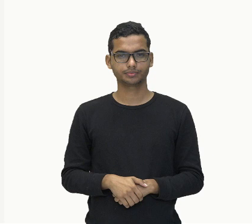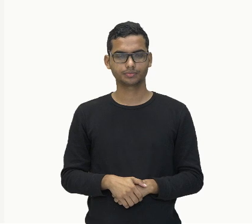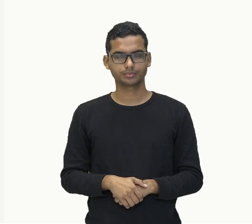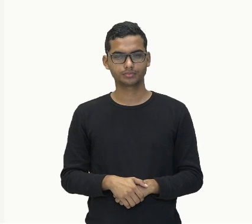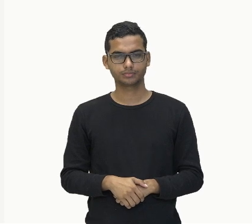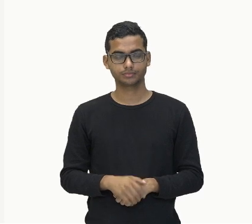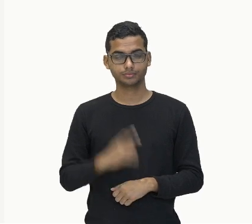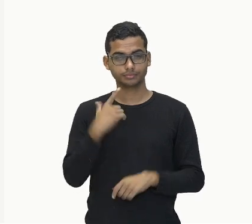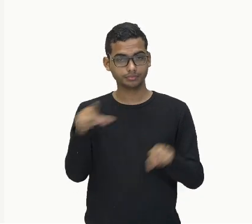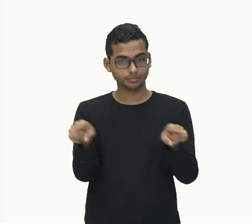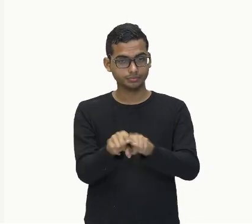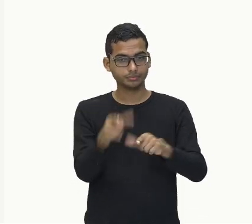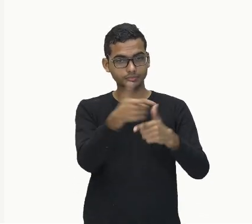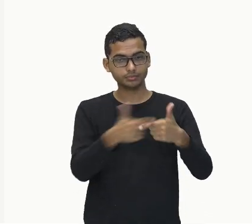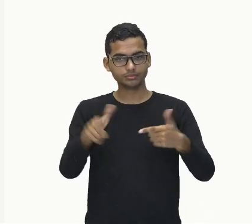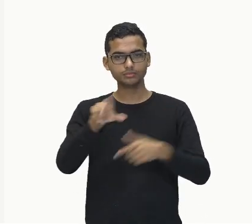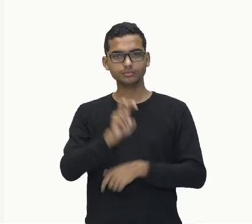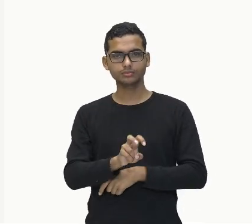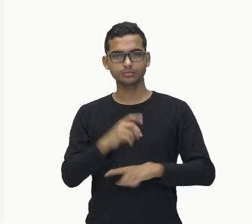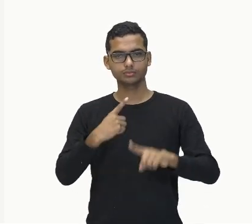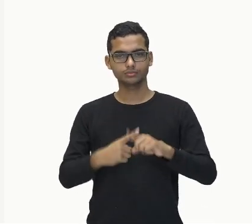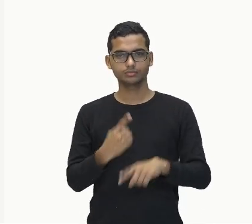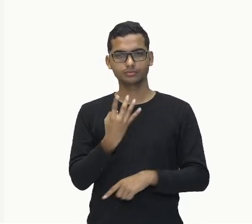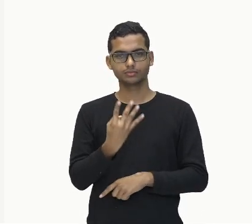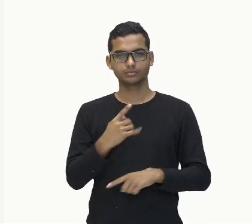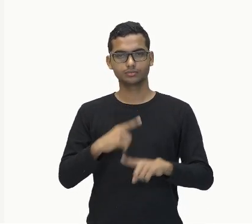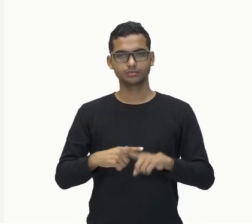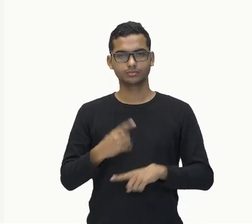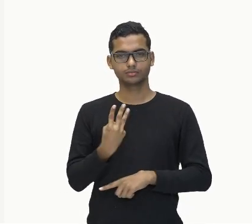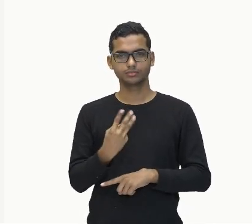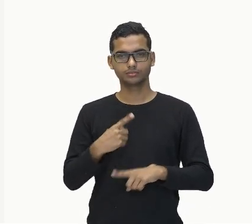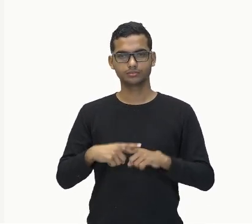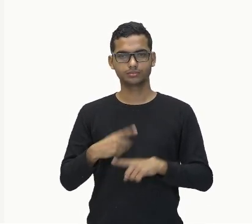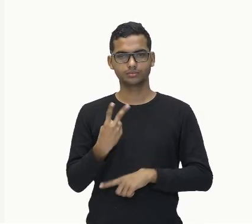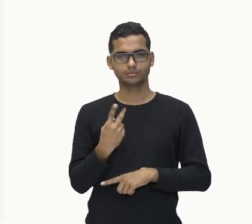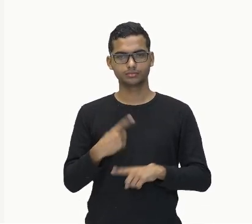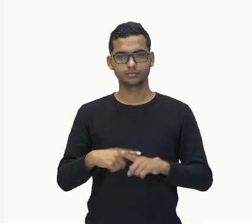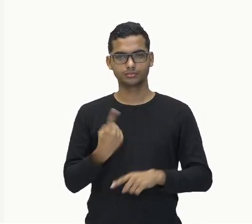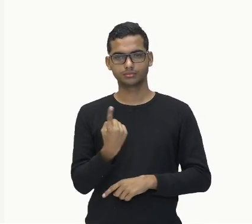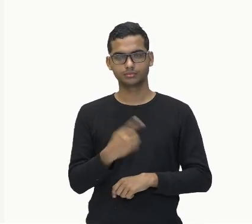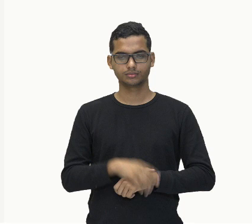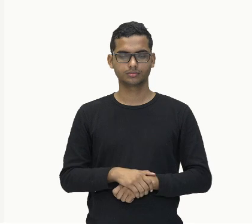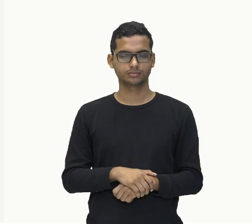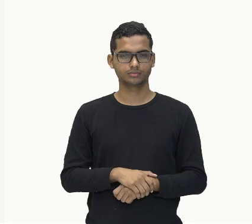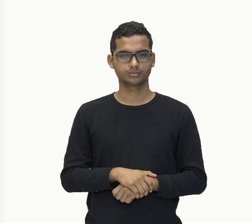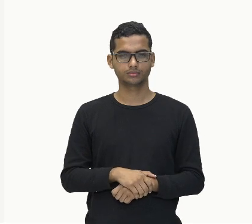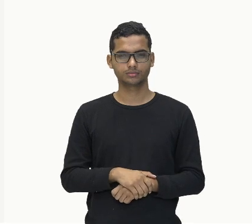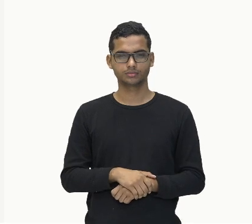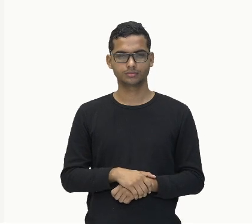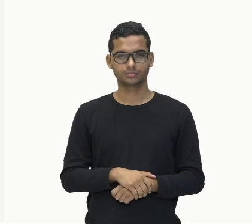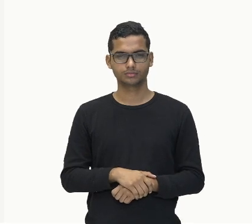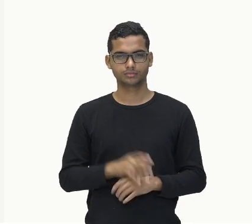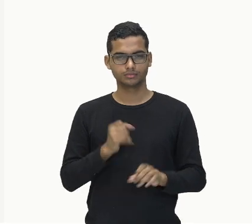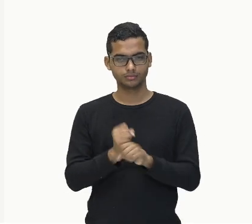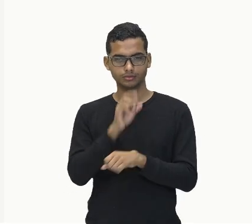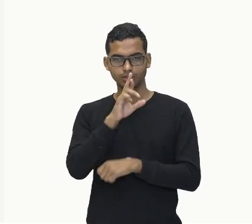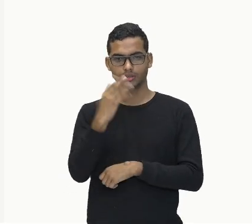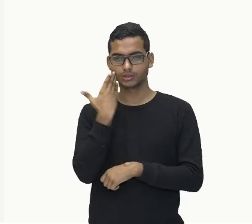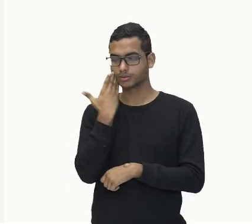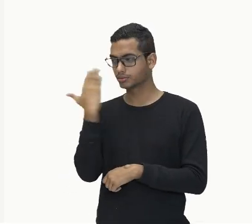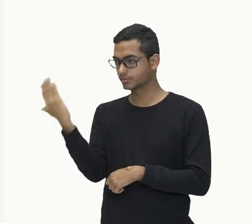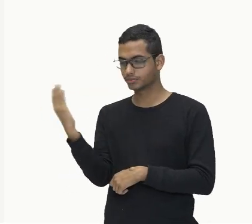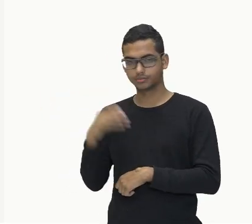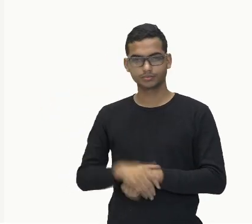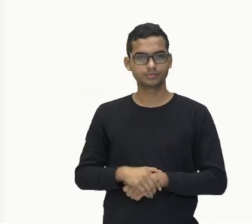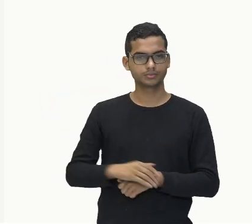vezes 3 vezes 2 vezes 1. Então, vai sobrar isso aqui para a gente. 15 vezes 14 vezes 13 vezes